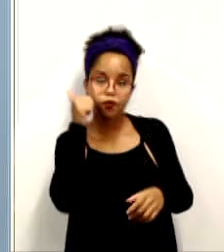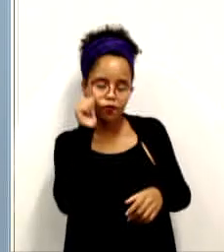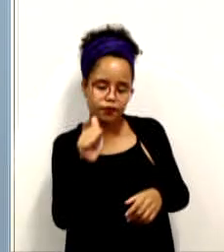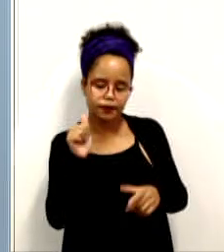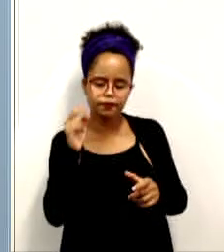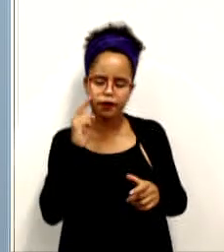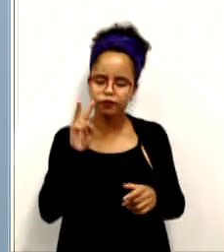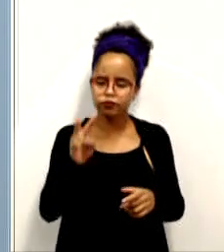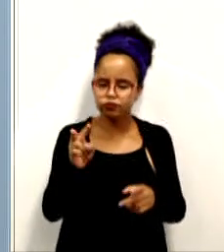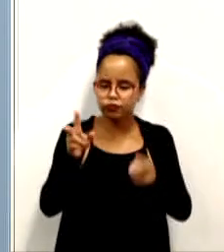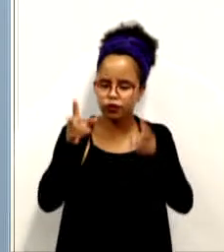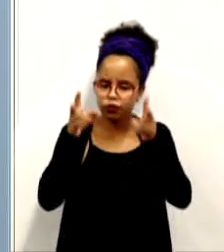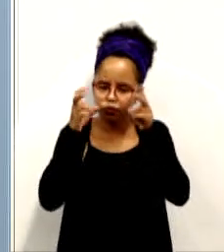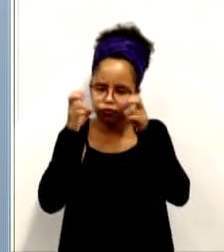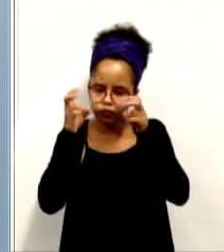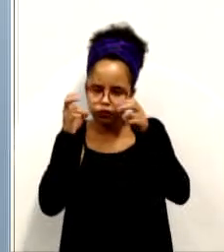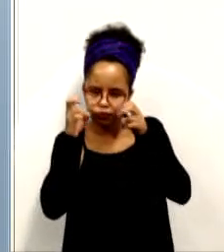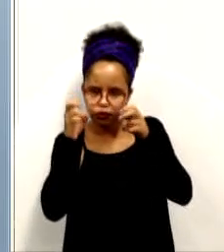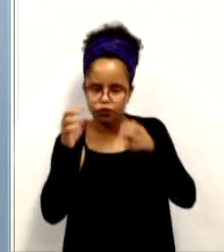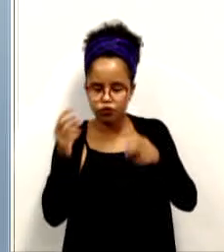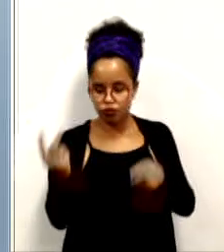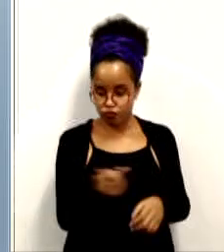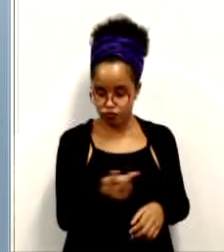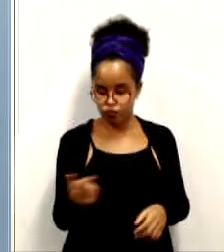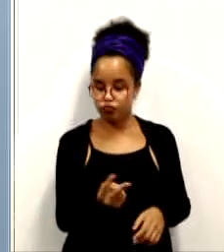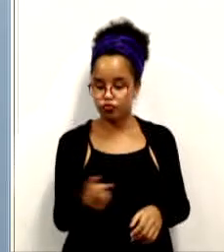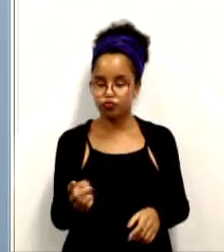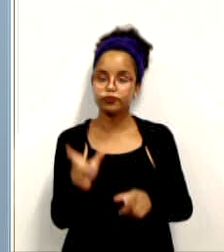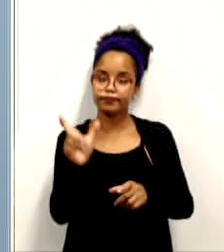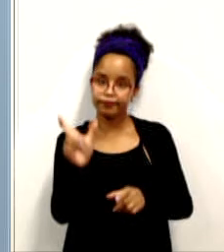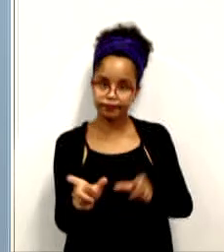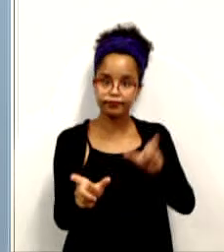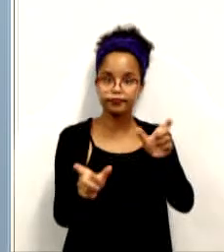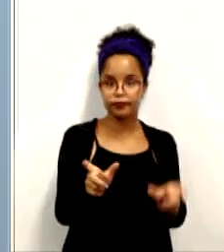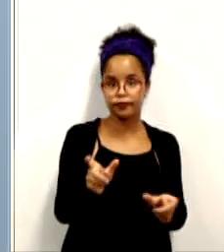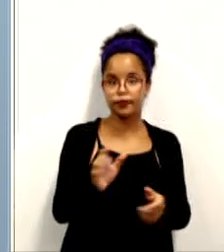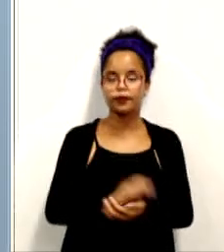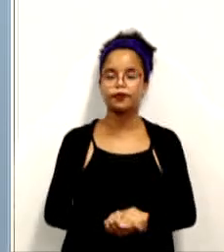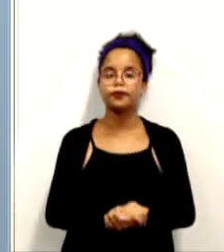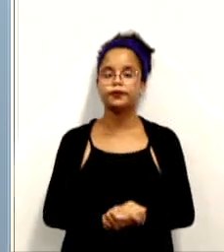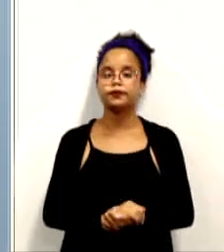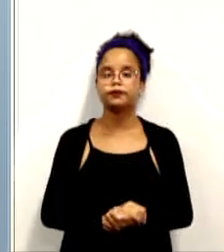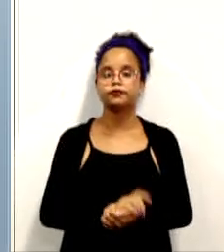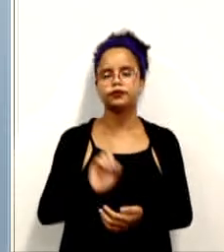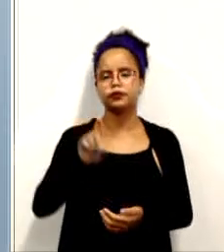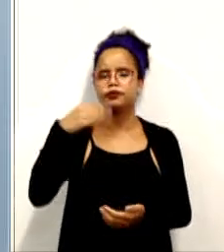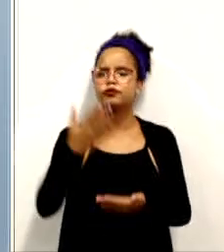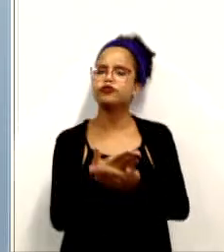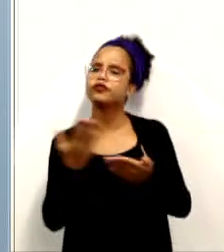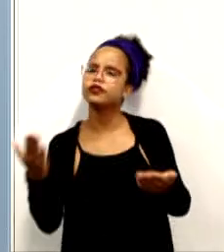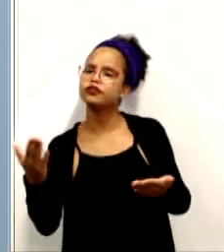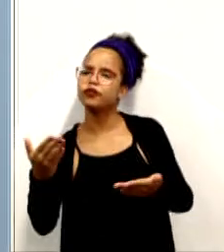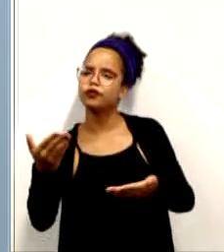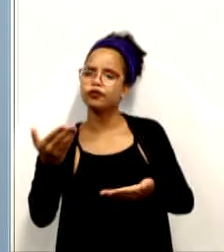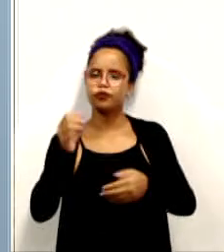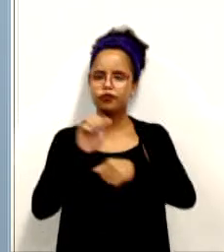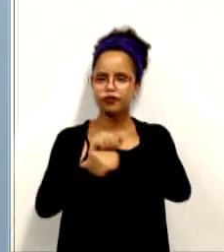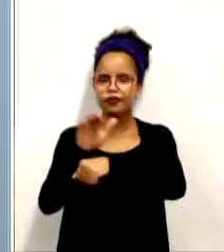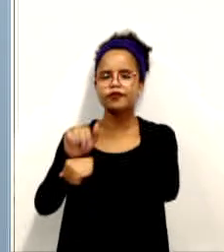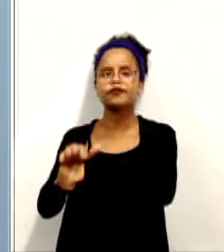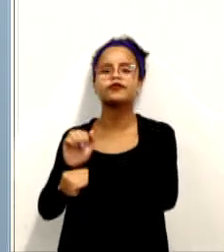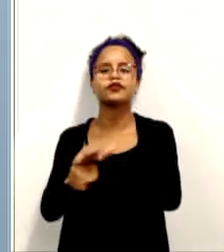os dois potinhos, né? E depois vocês vão compartilhar com os familiares de vocês, com